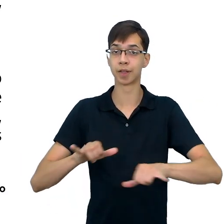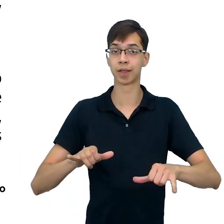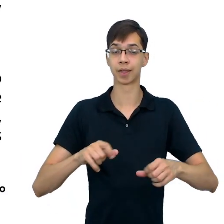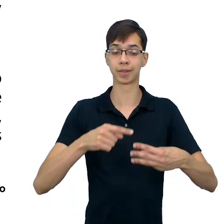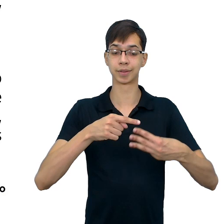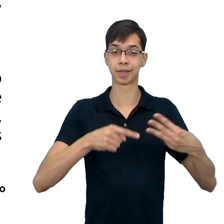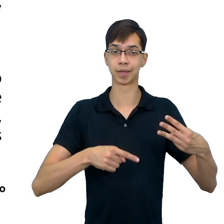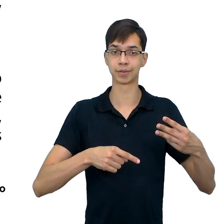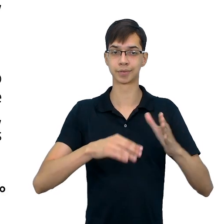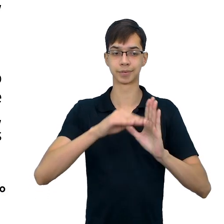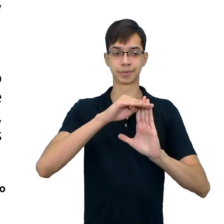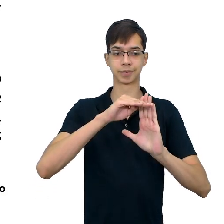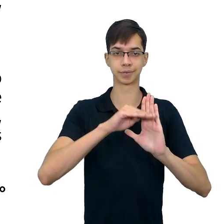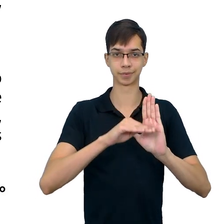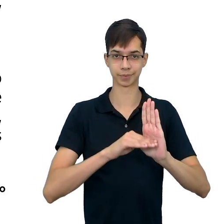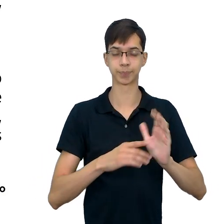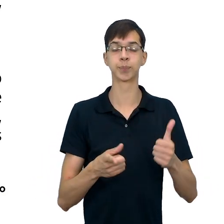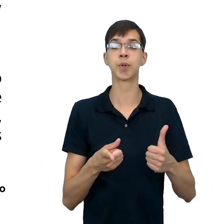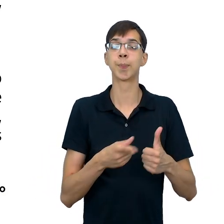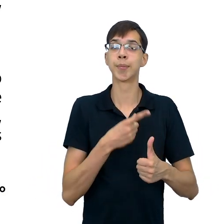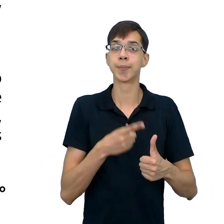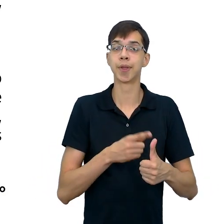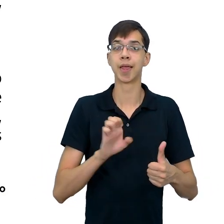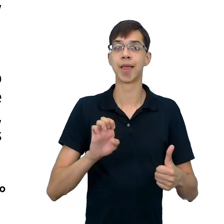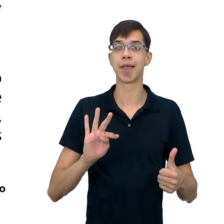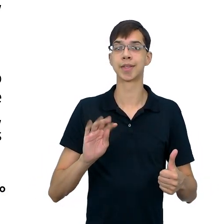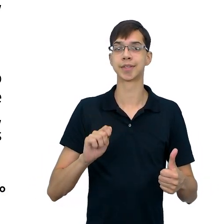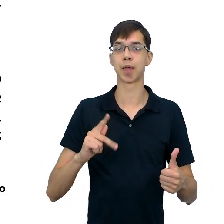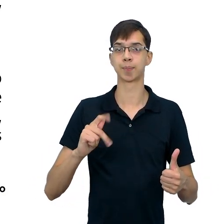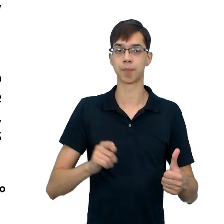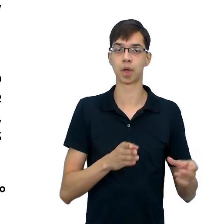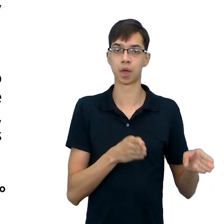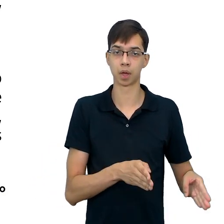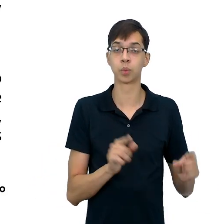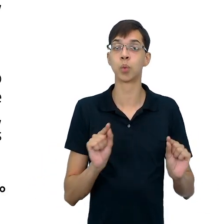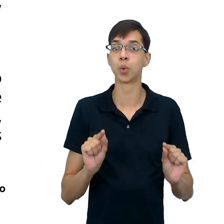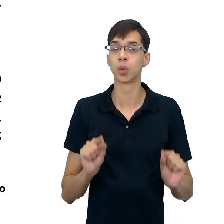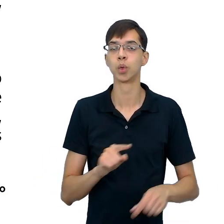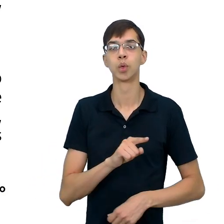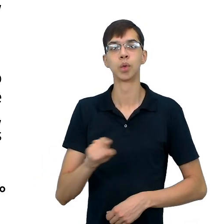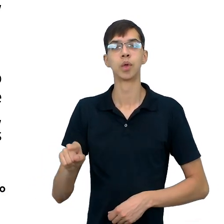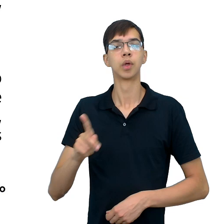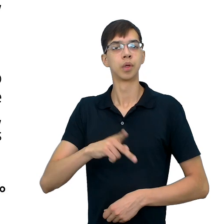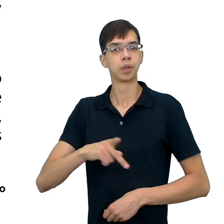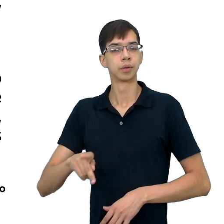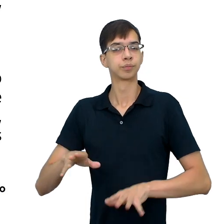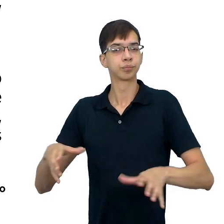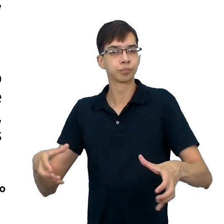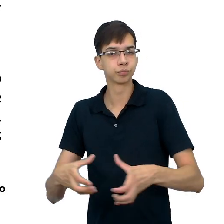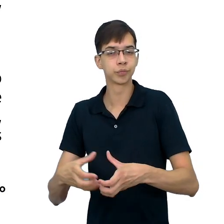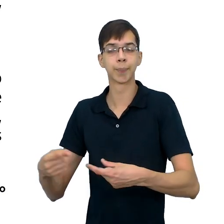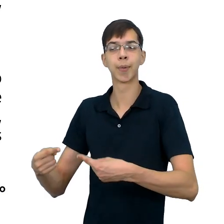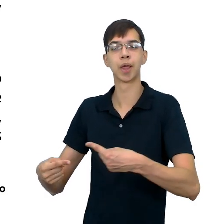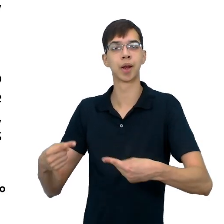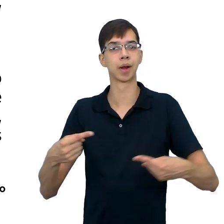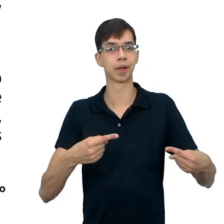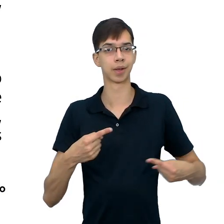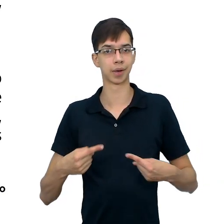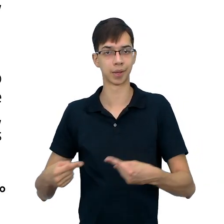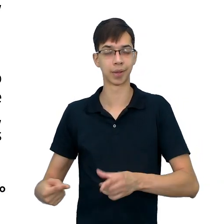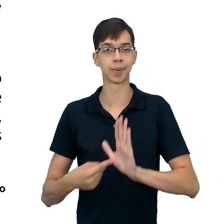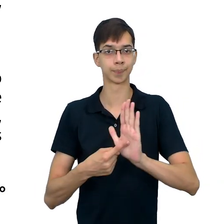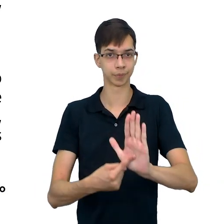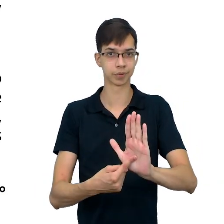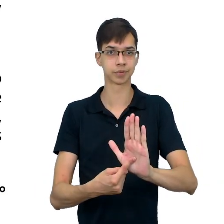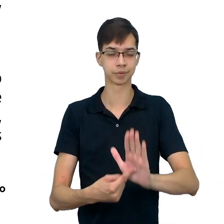etapas, e na primeira etapa, nós sugerimos reunir com os seus pares, né, para discutir as sugestões apresentadas nessa